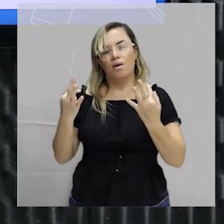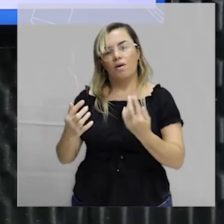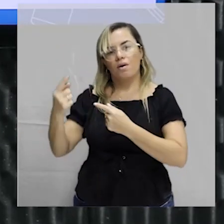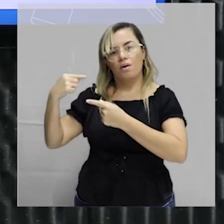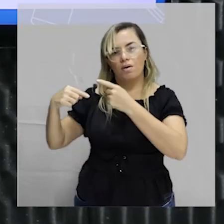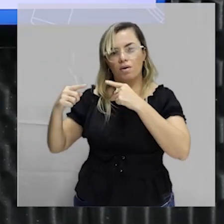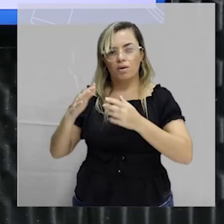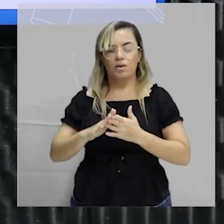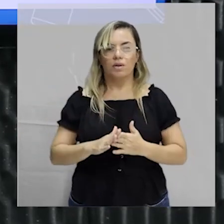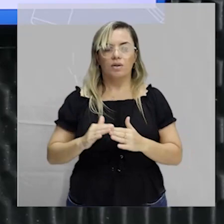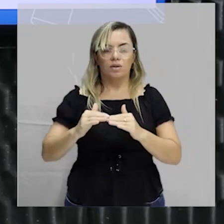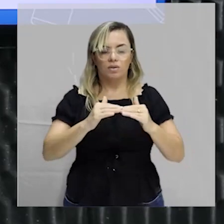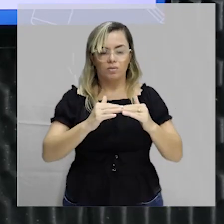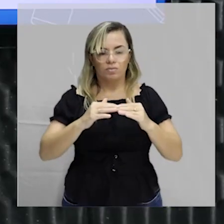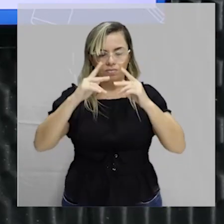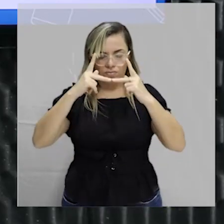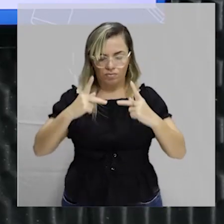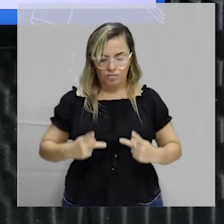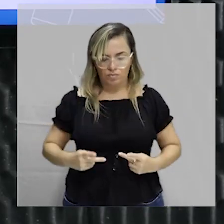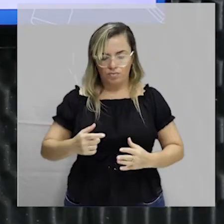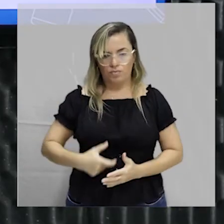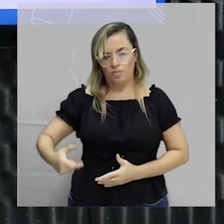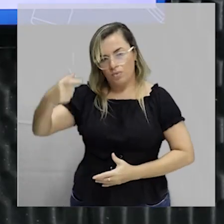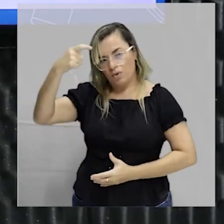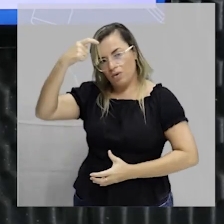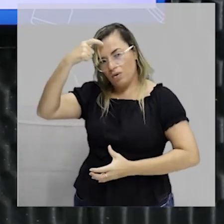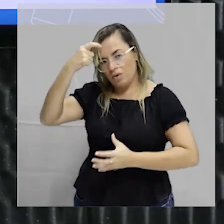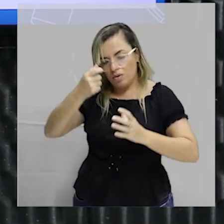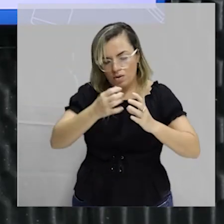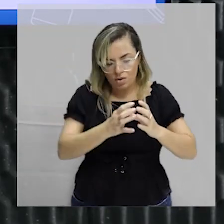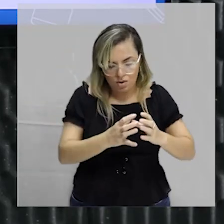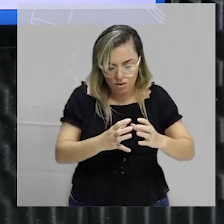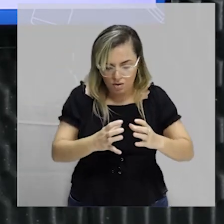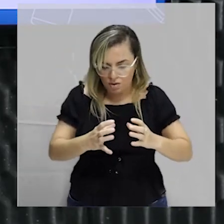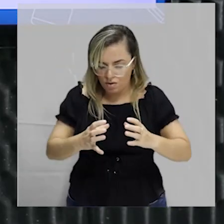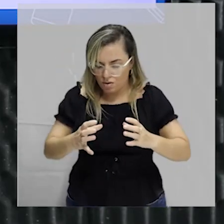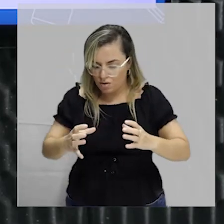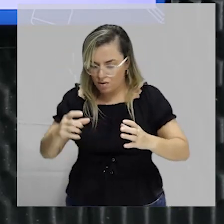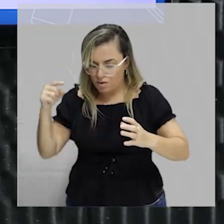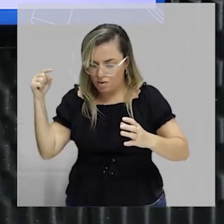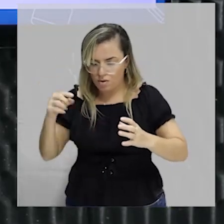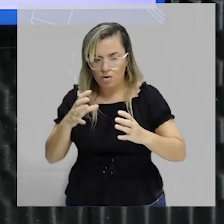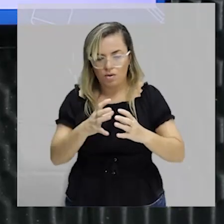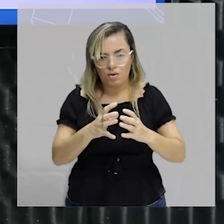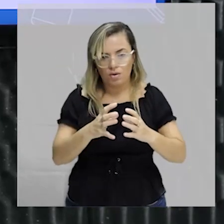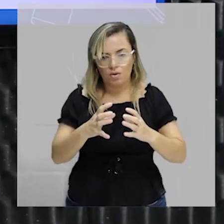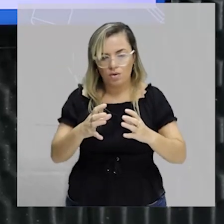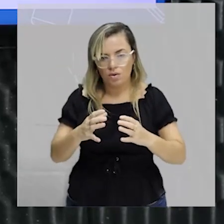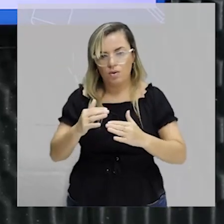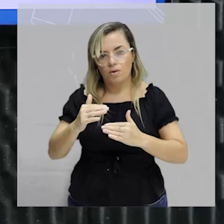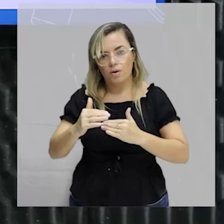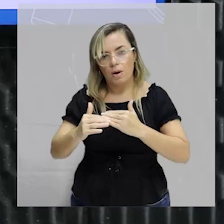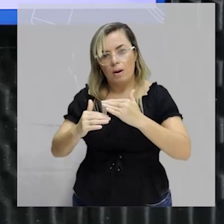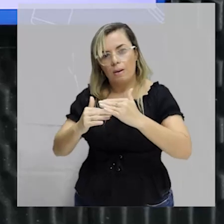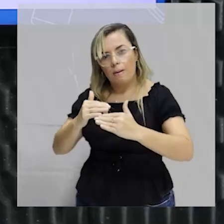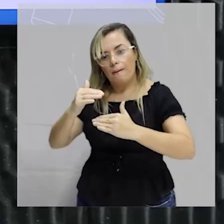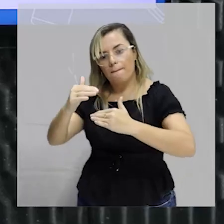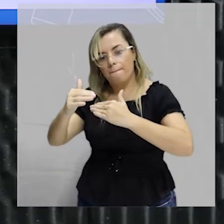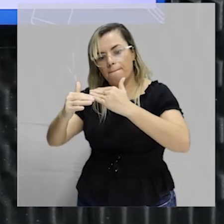o tamanho do crânio vai aumentando conforme o indivíduo ele vai sendo um indivíduo mais evoluído, tá?